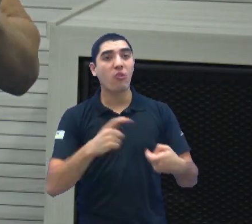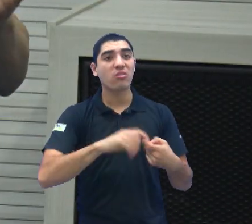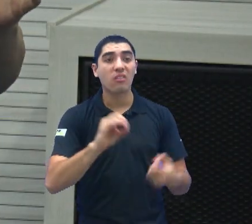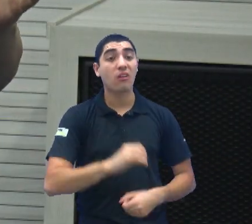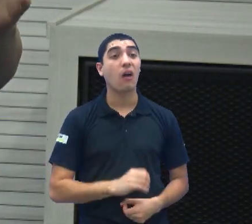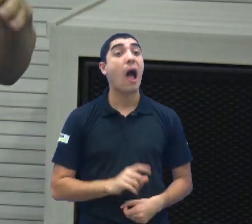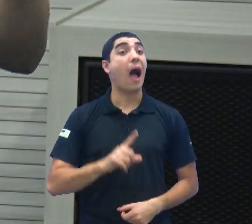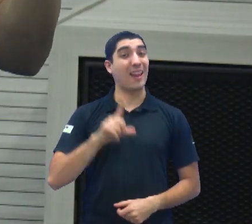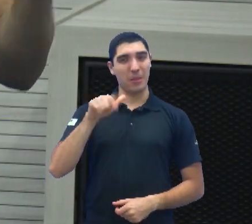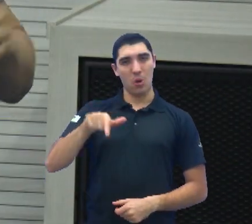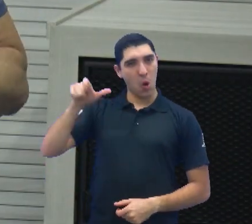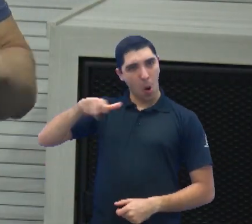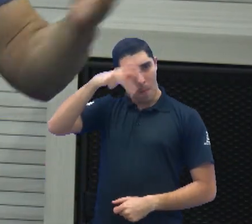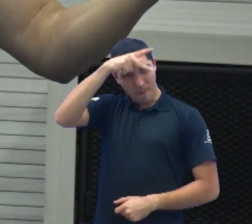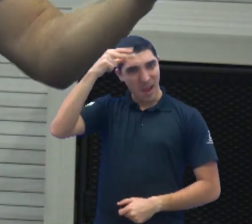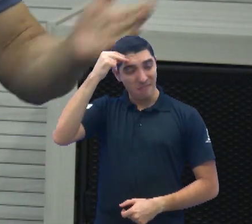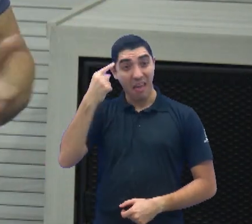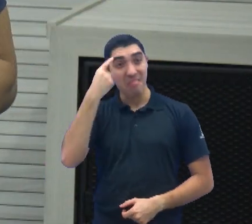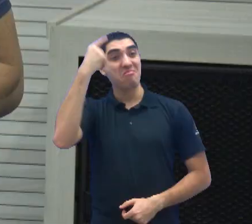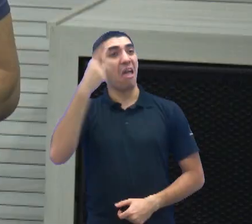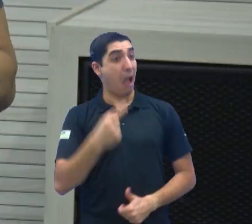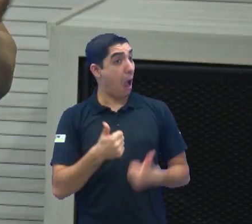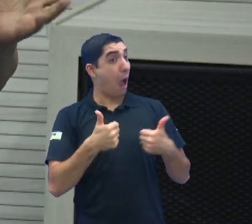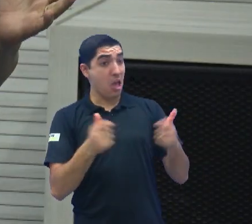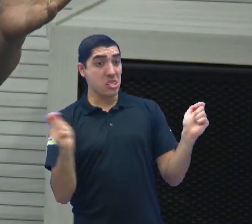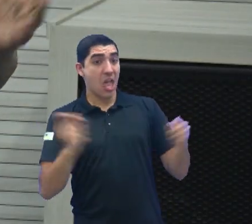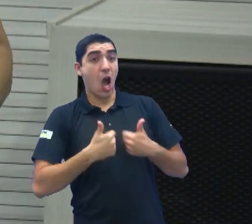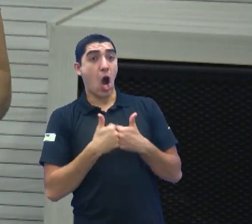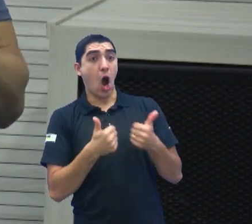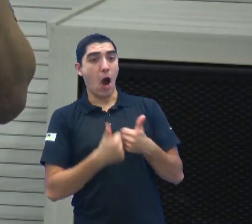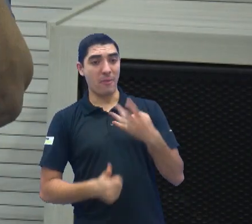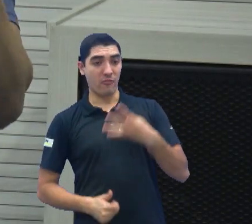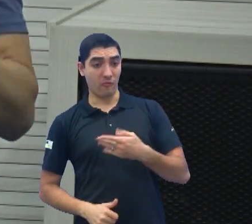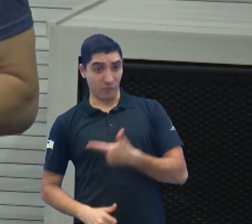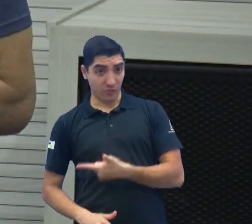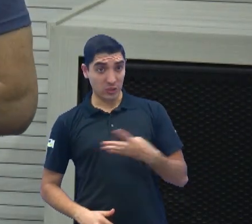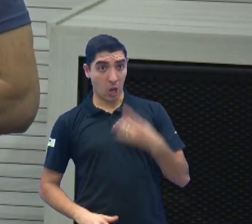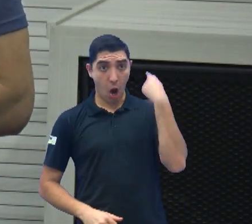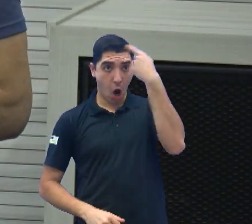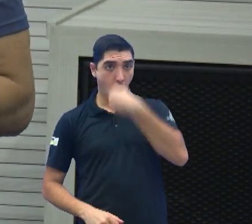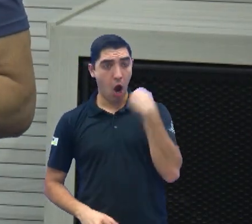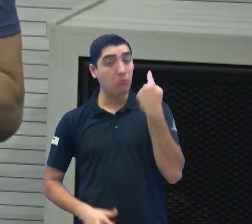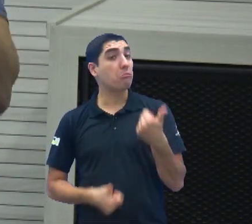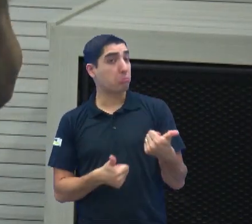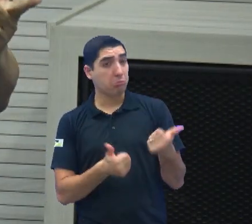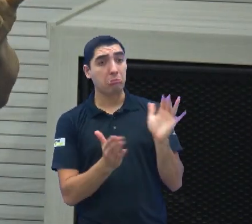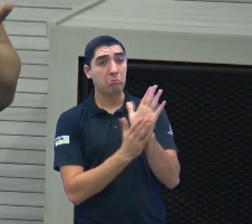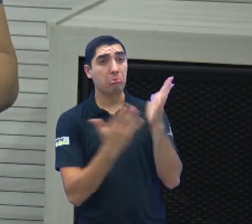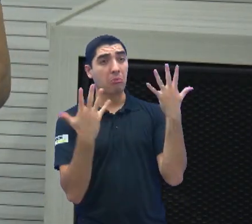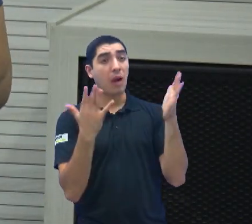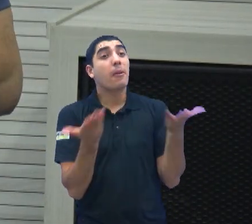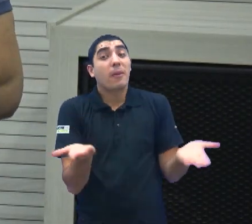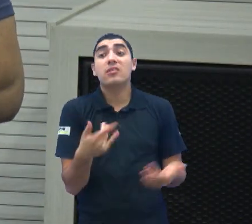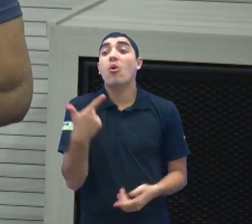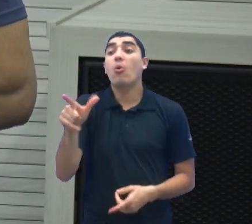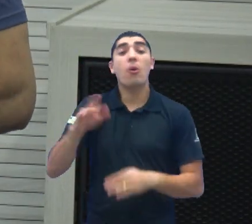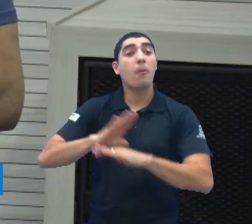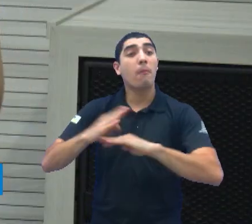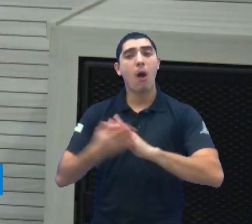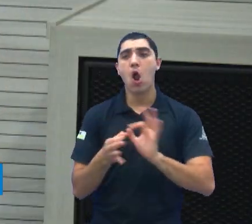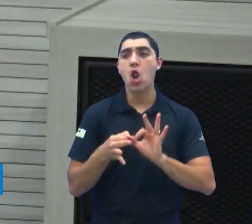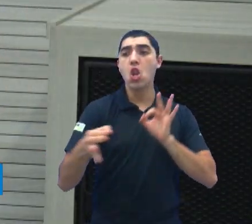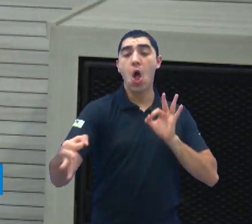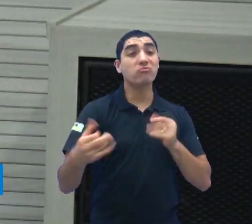horas. Parabéns, vai atender, deve existir uma demanda, mas antes, vamos olhar para os bairros que ainda sequer é